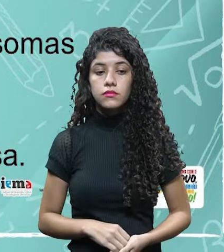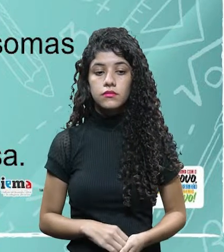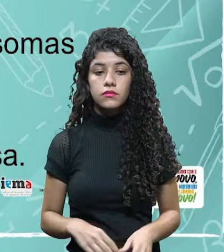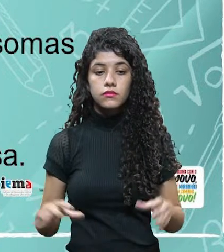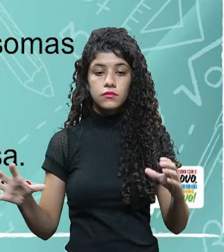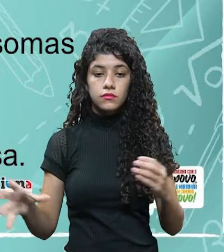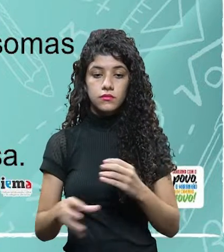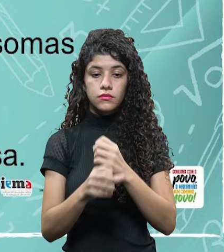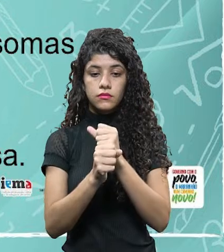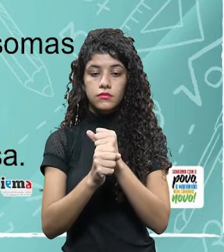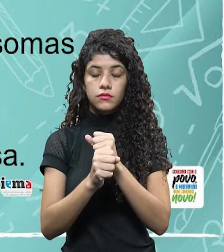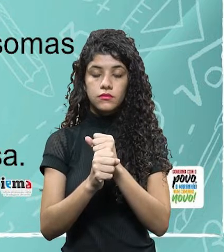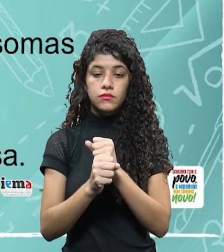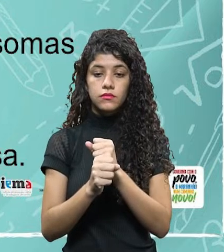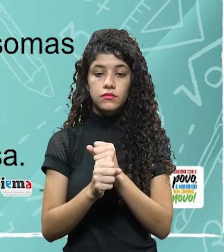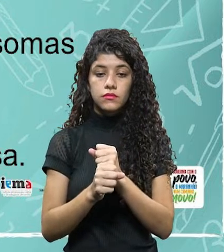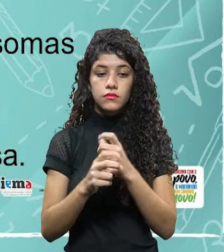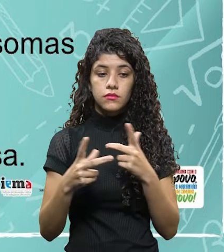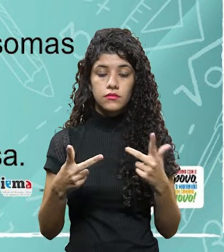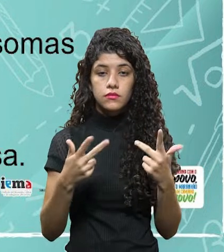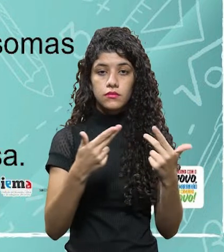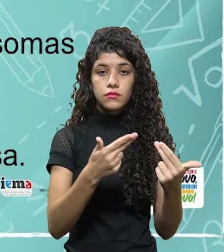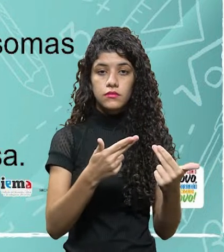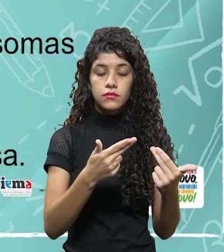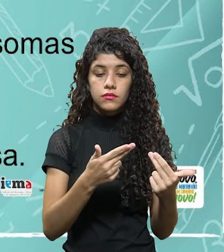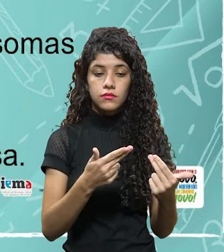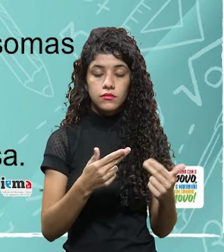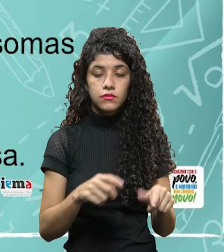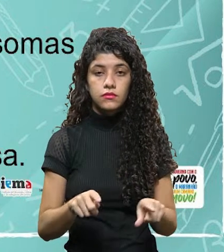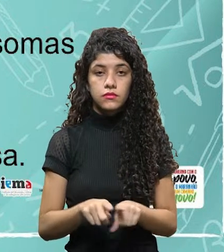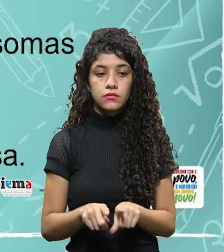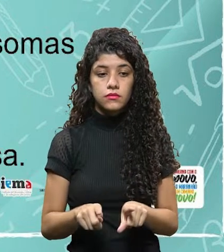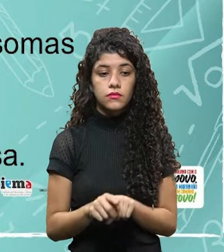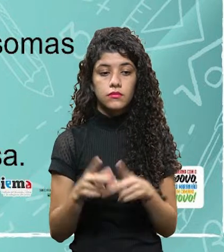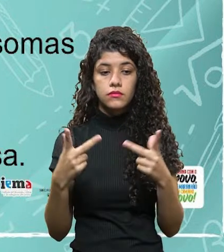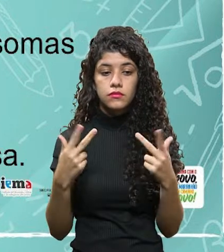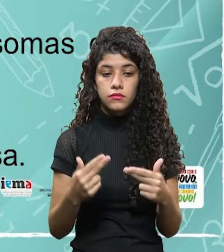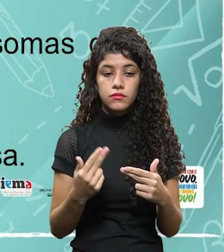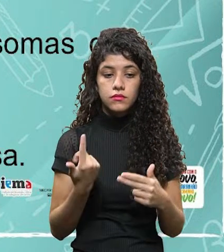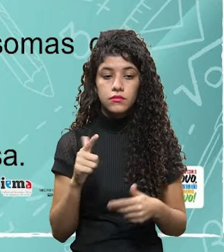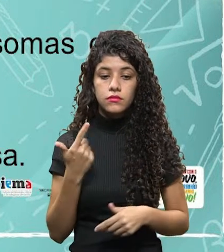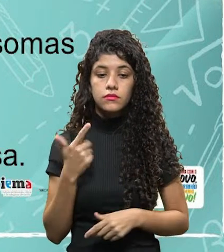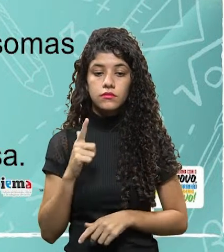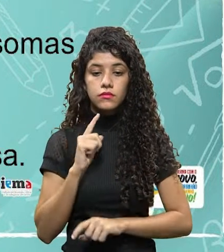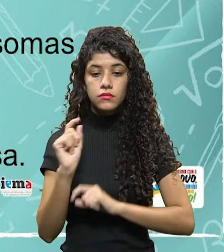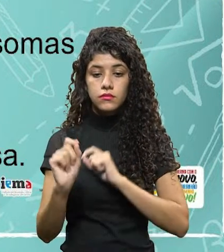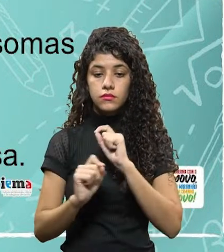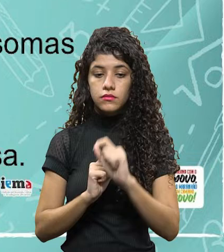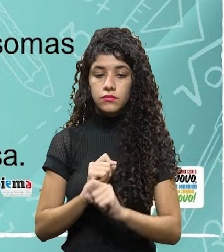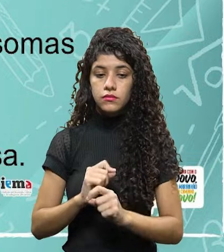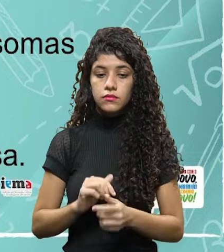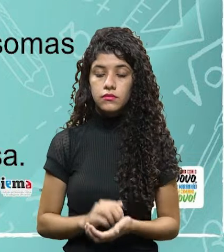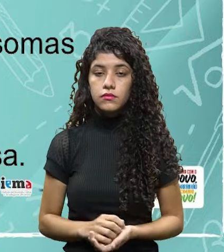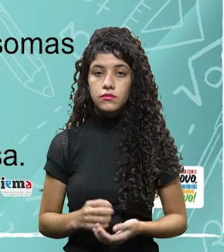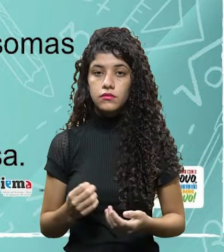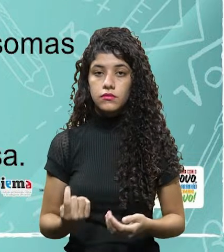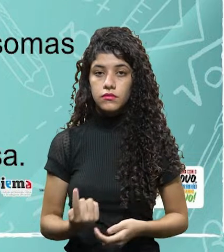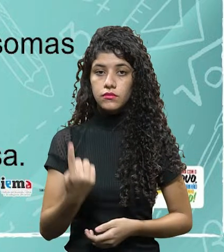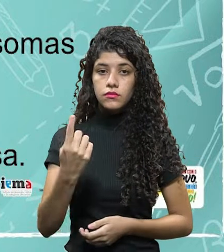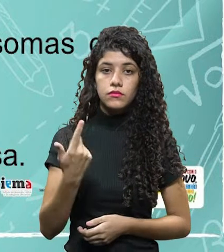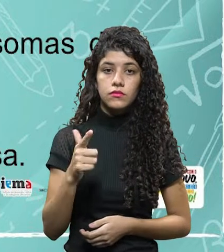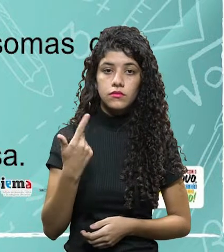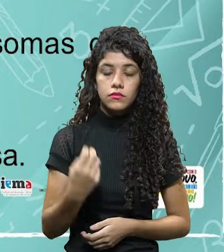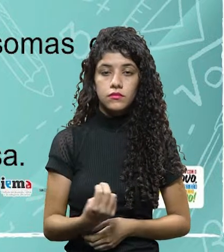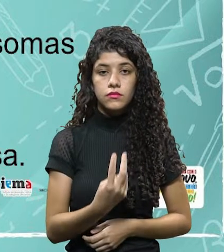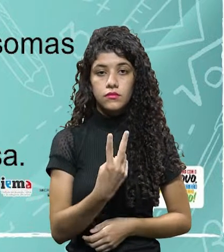créditos. As somas dos débitos será sempre igual às somas dos créditos e não há débitos sem que haja